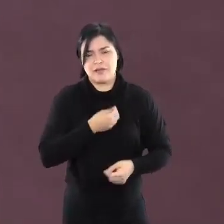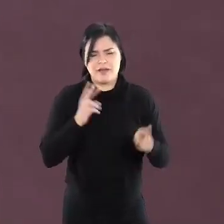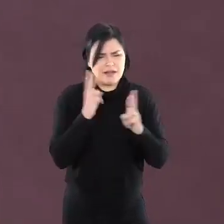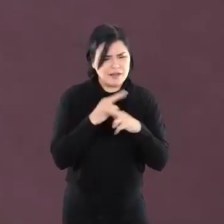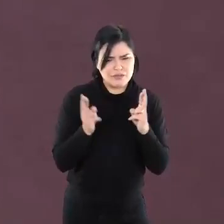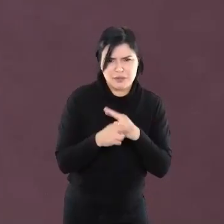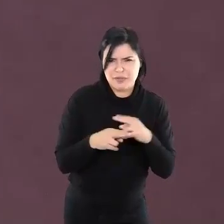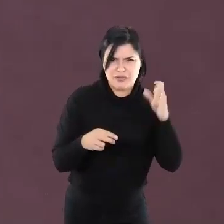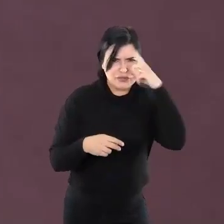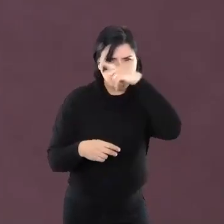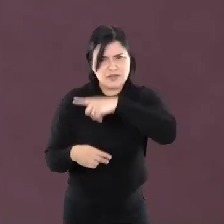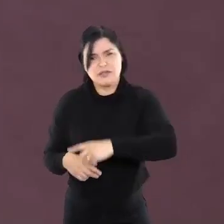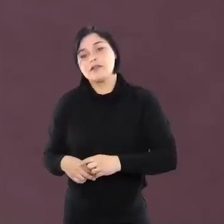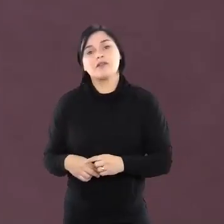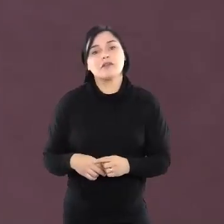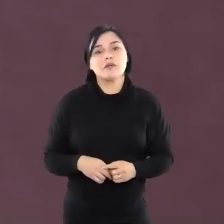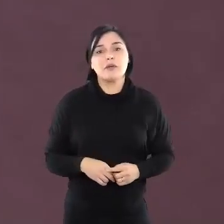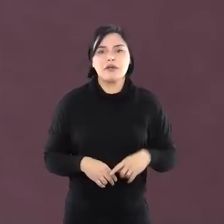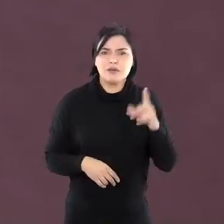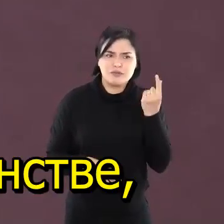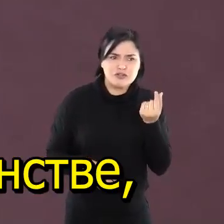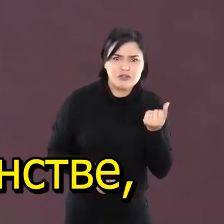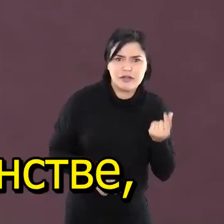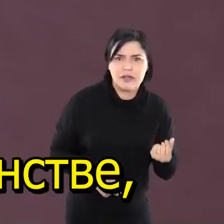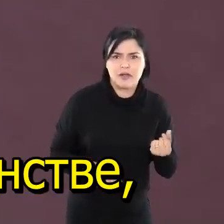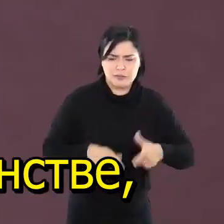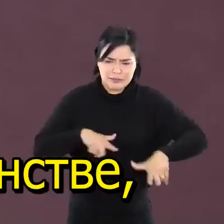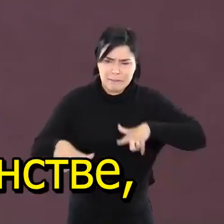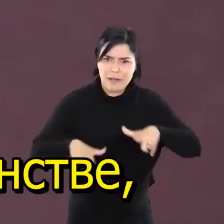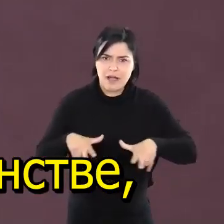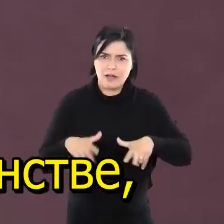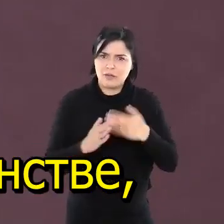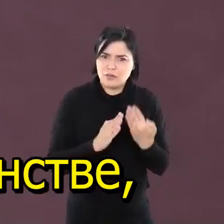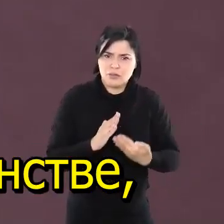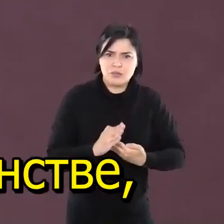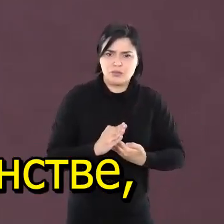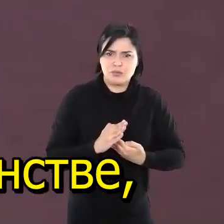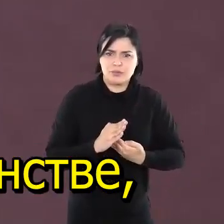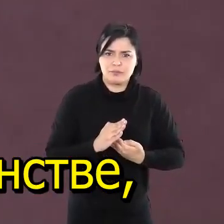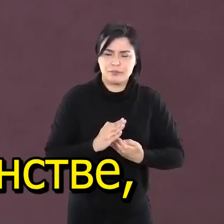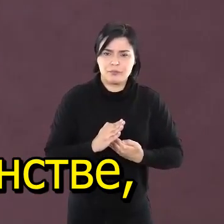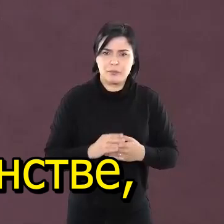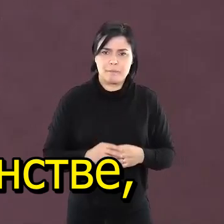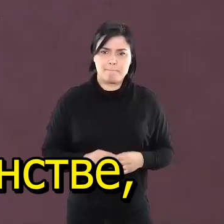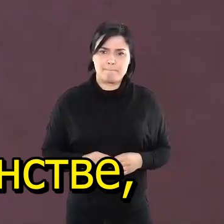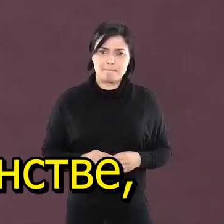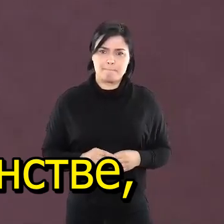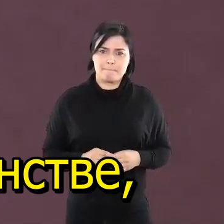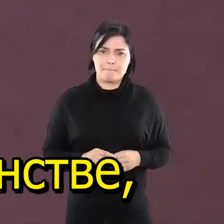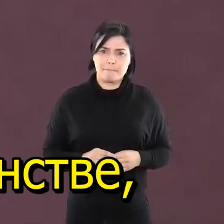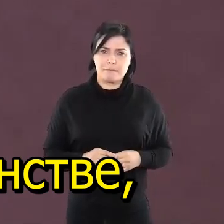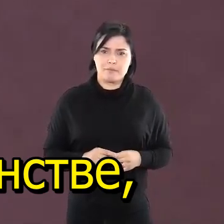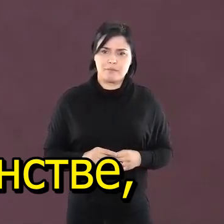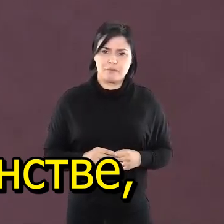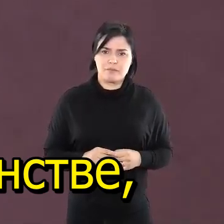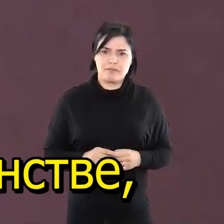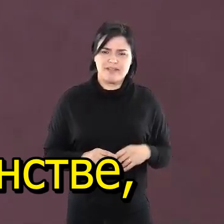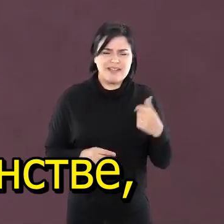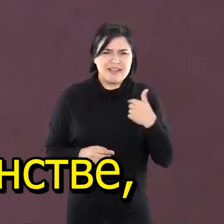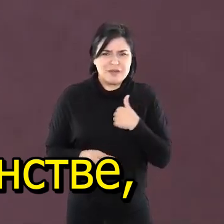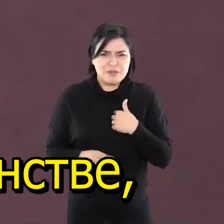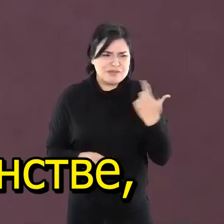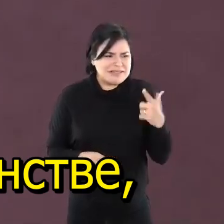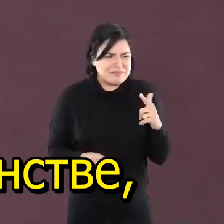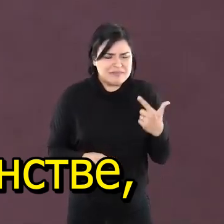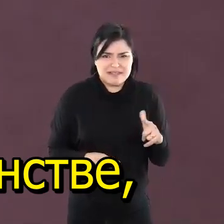John Knox, ele diz: eu, com muita gente e sem Deus,